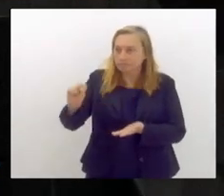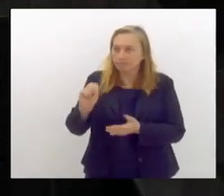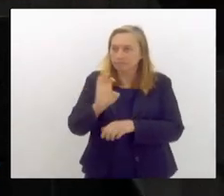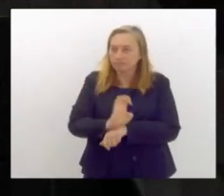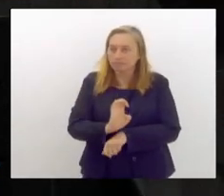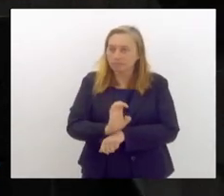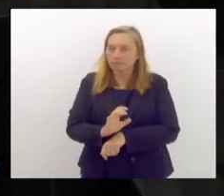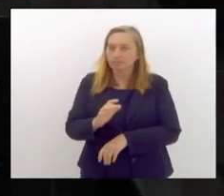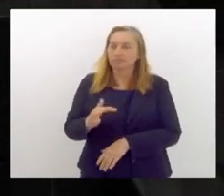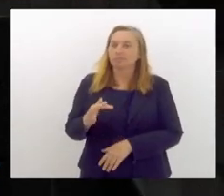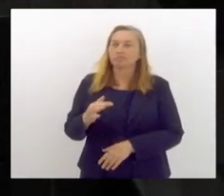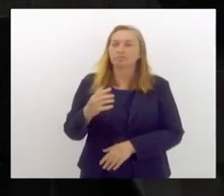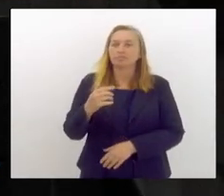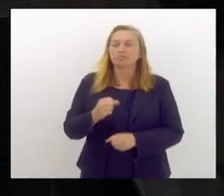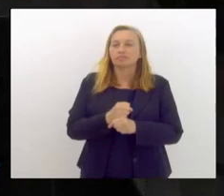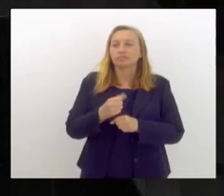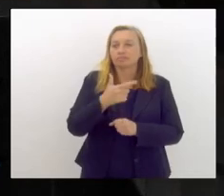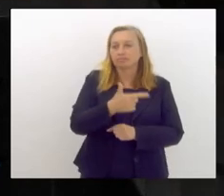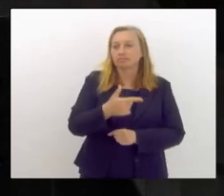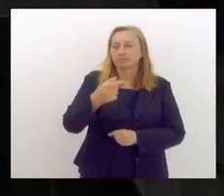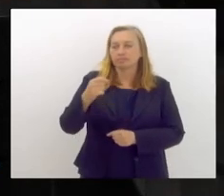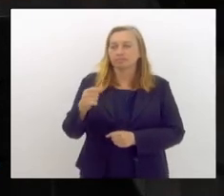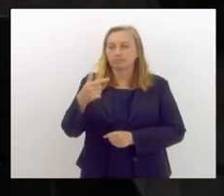para 2023.